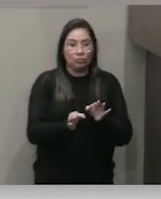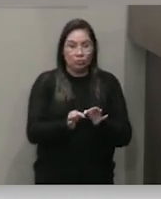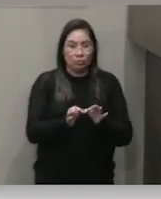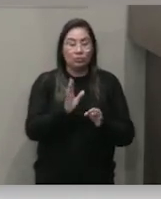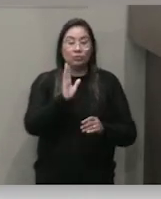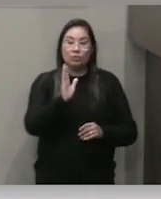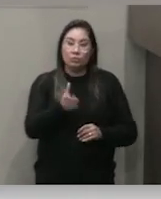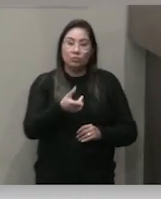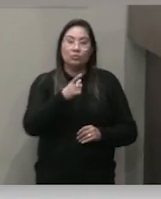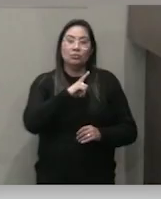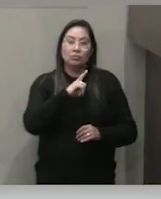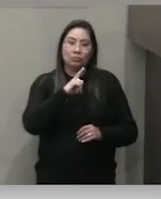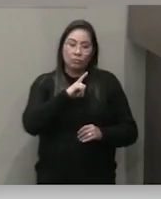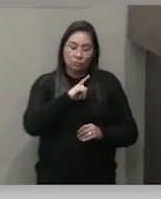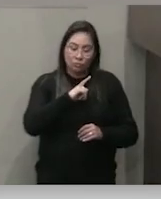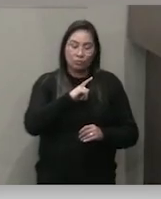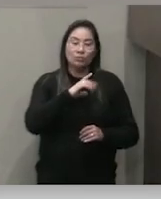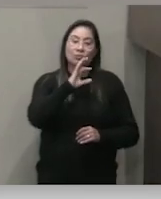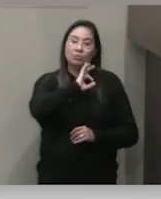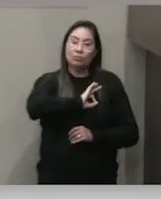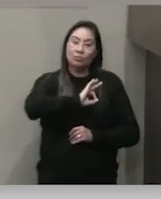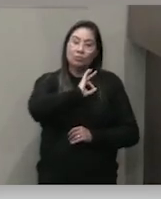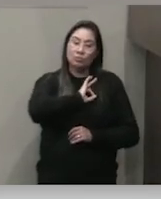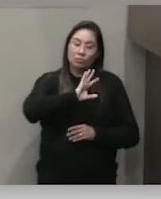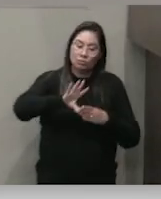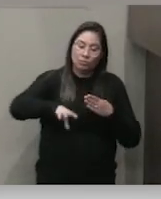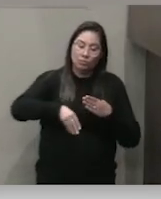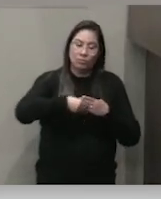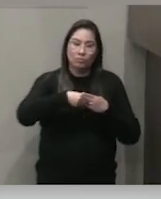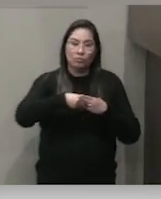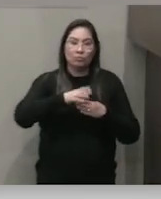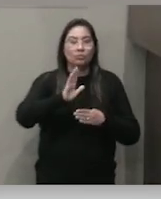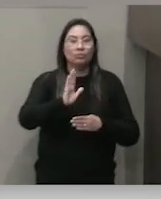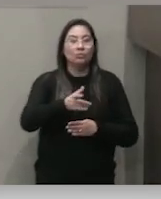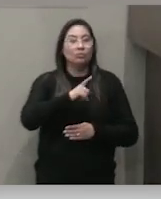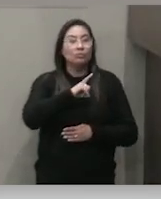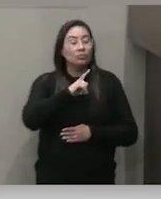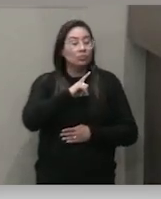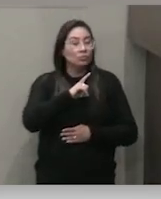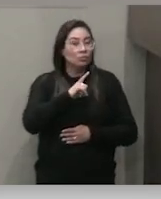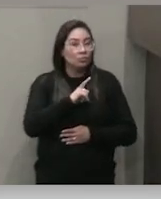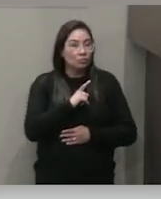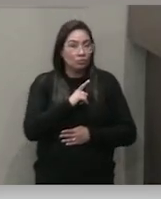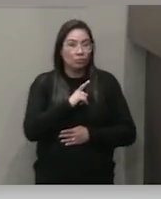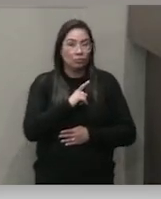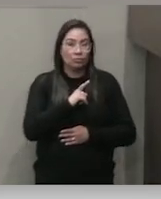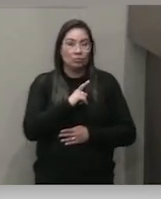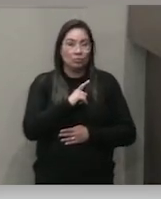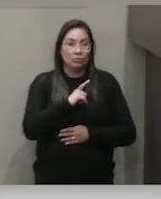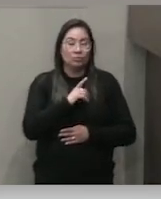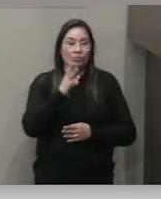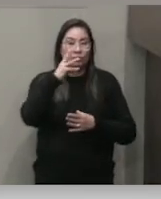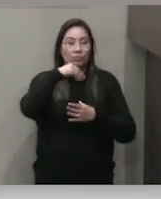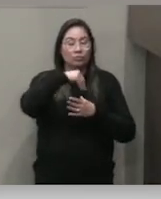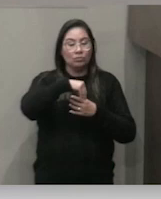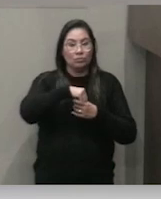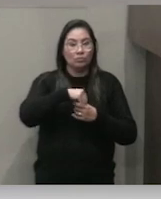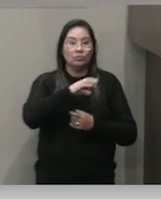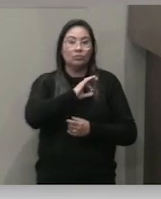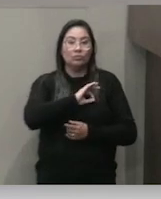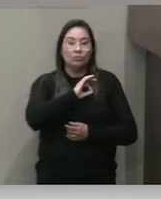já tem na sua folha de pagamento, já tem no seu bolso, na sua mesa, O